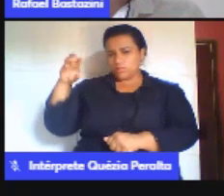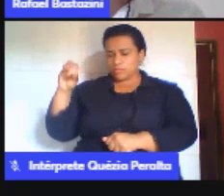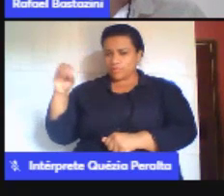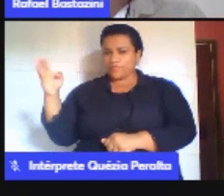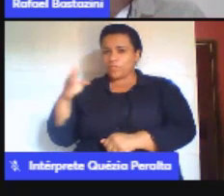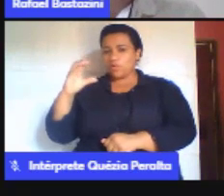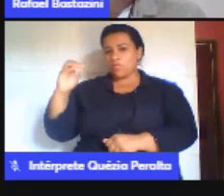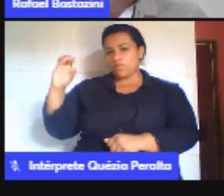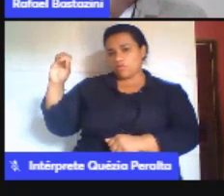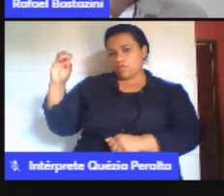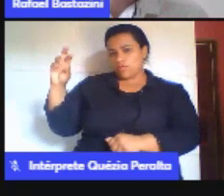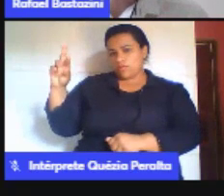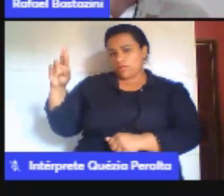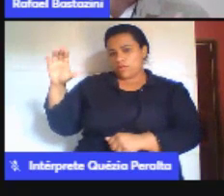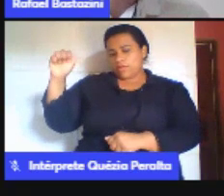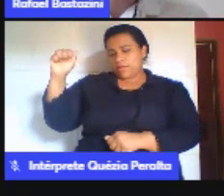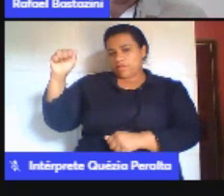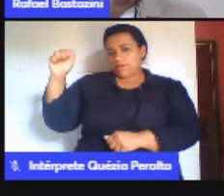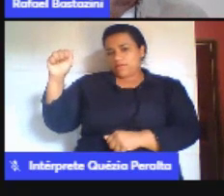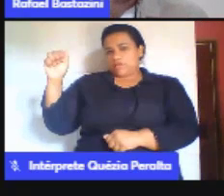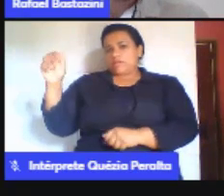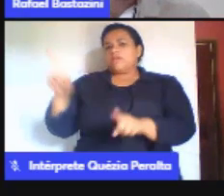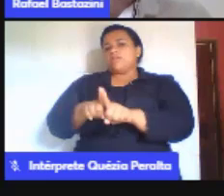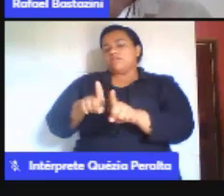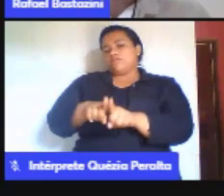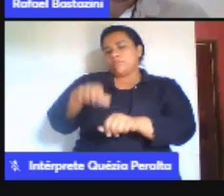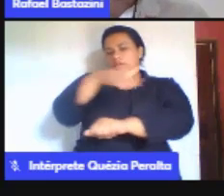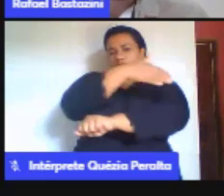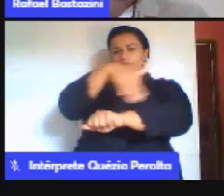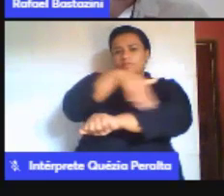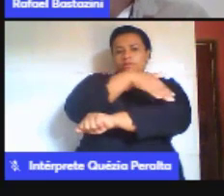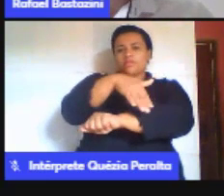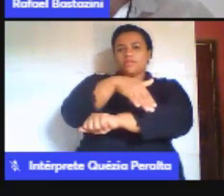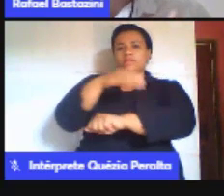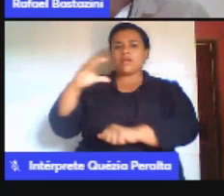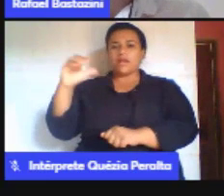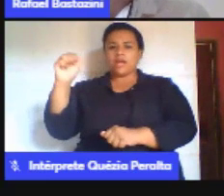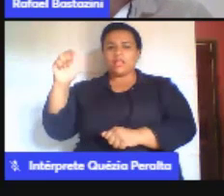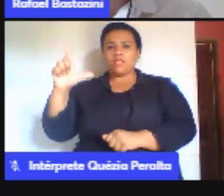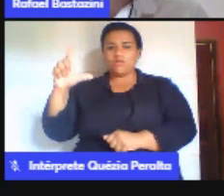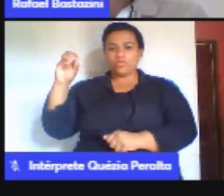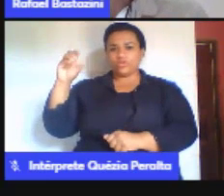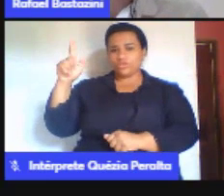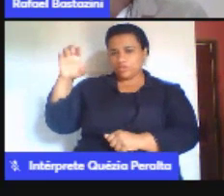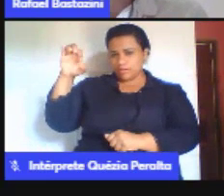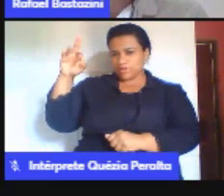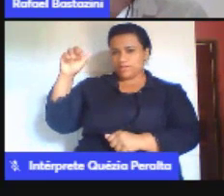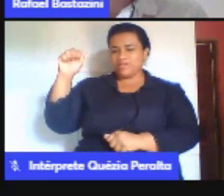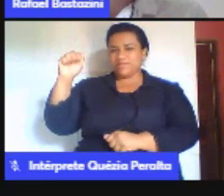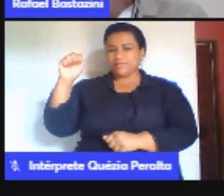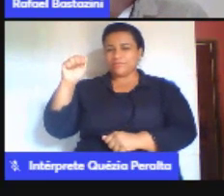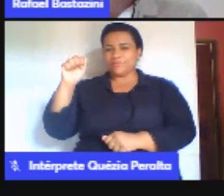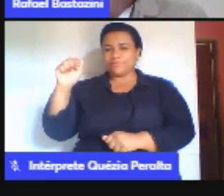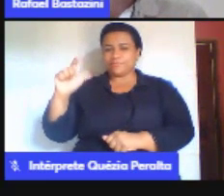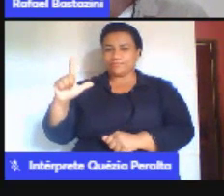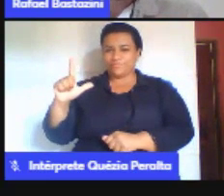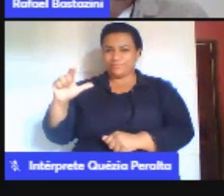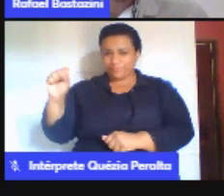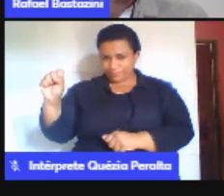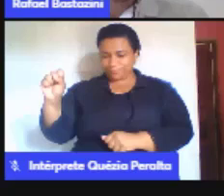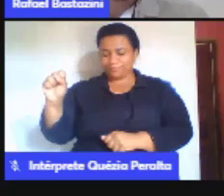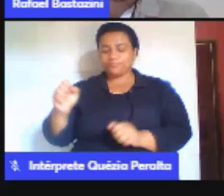A gente pode ver, por exemplo, que era uma área que alagava muito e nesse período o córrego